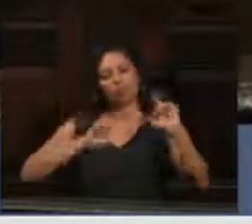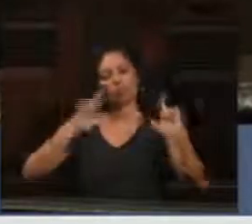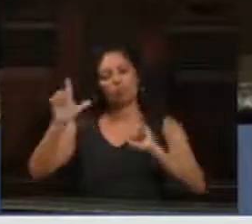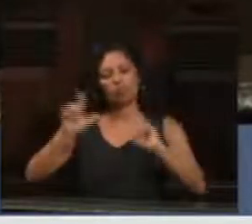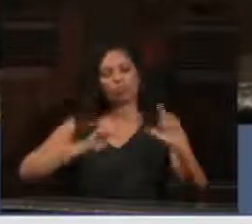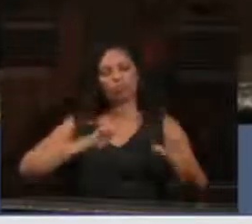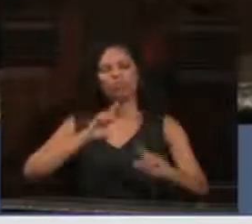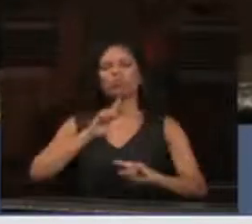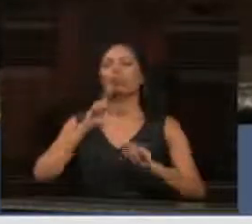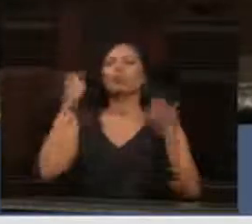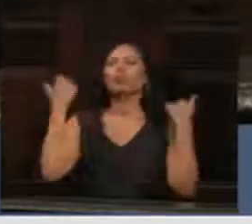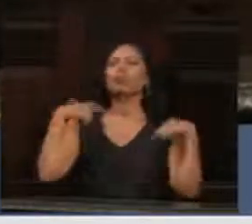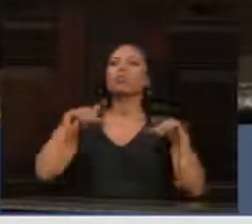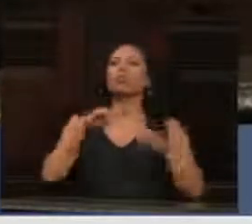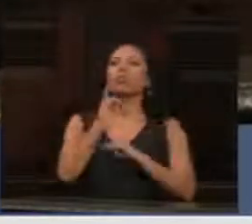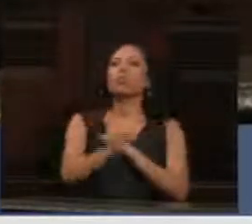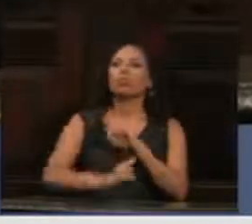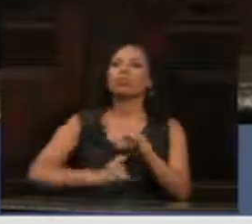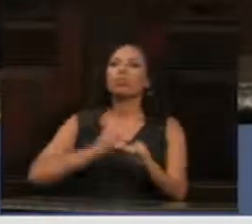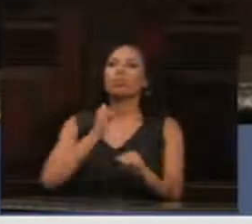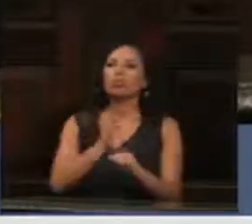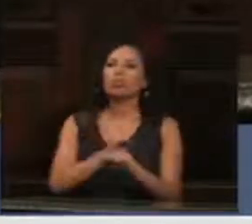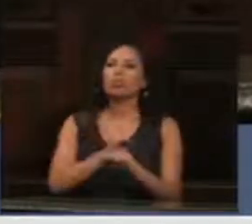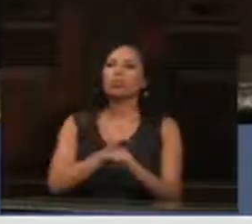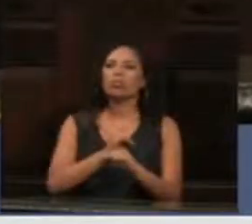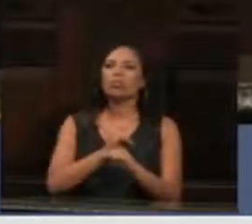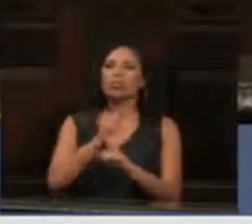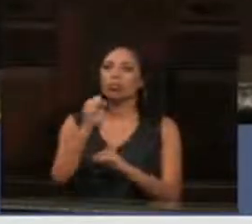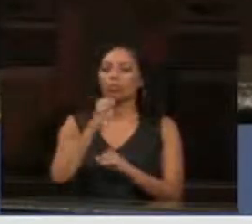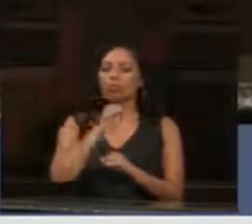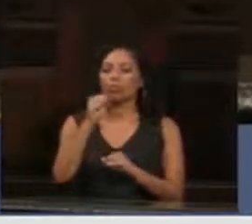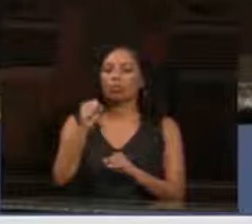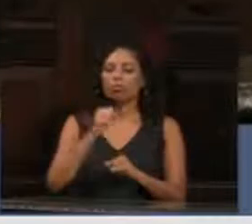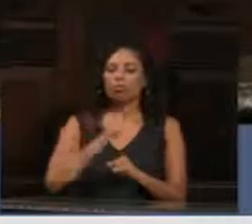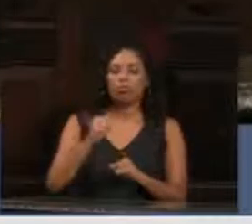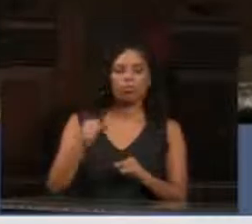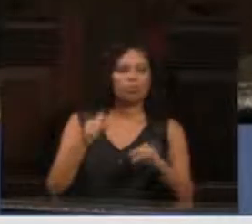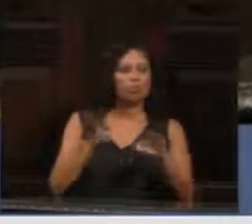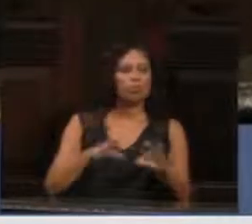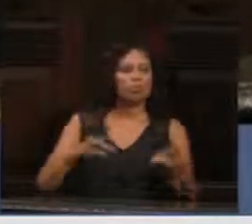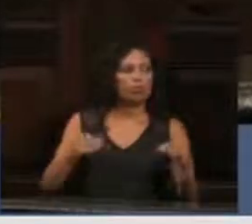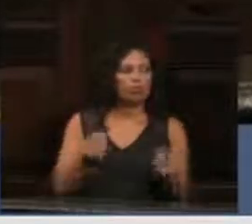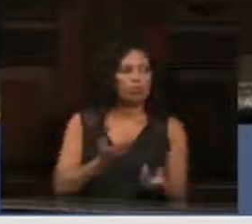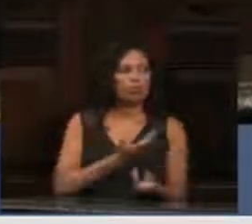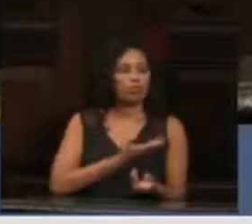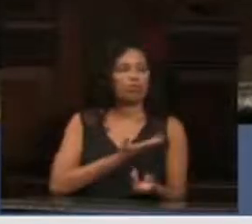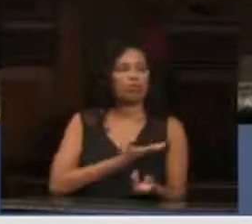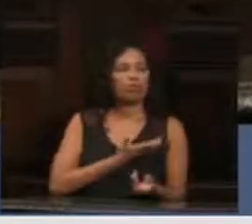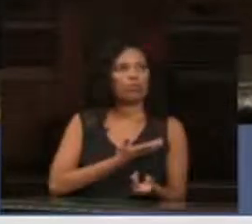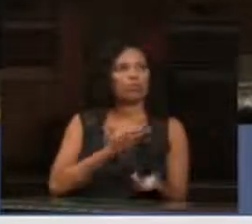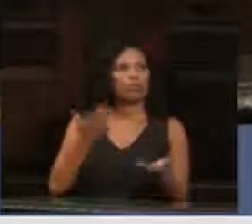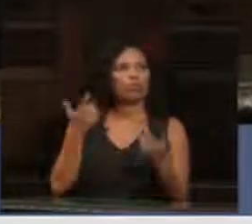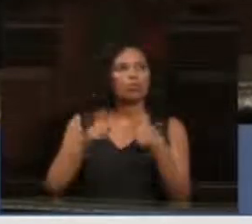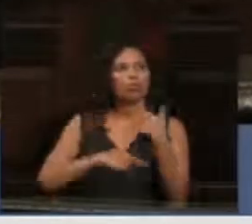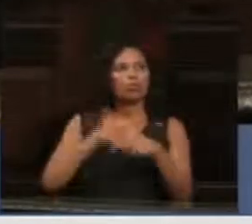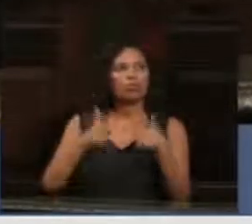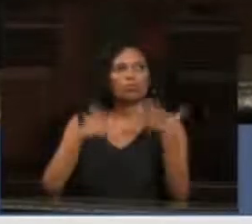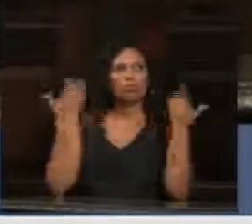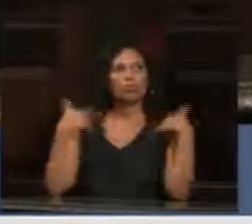seguem pelas redes sociais, imprensa, colegas de trabalho aqui da